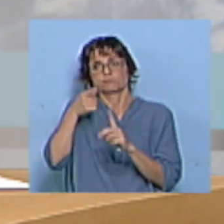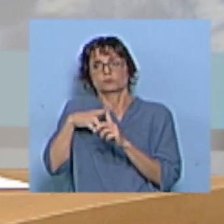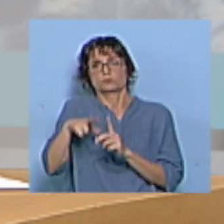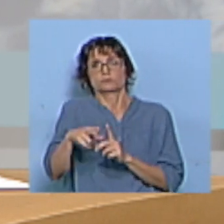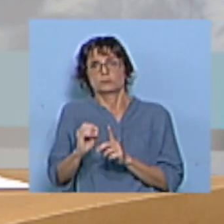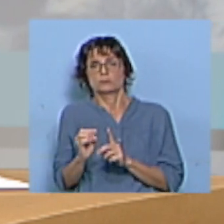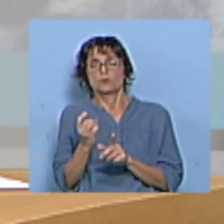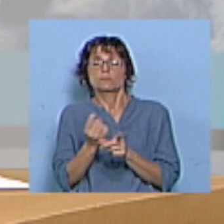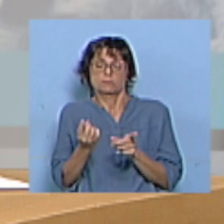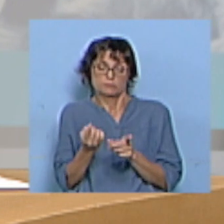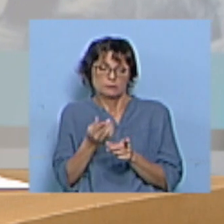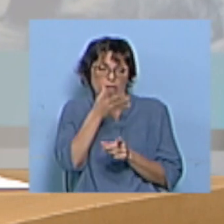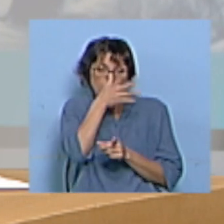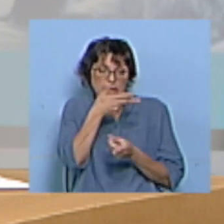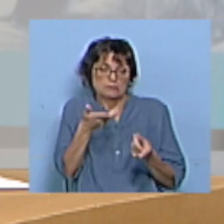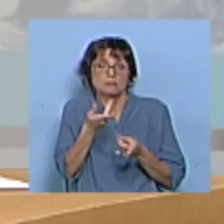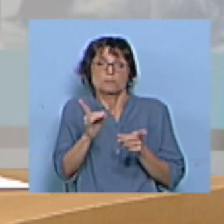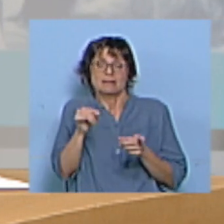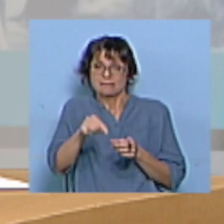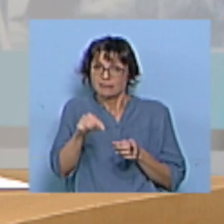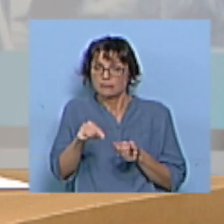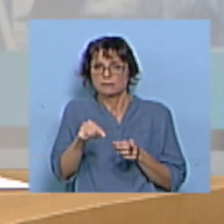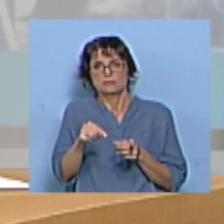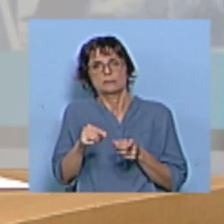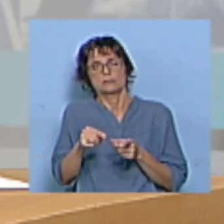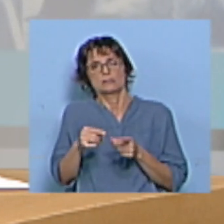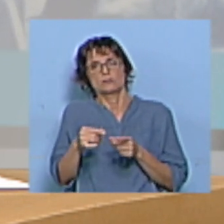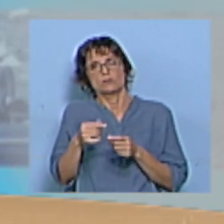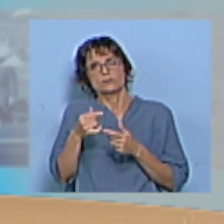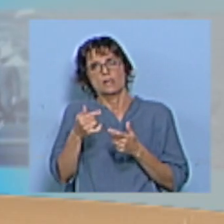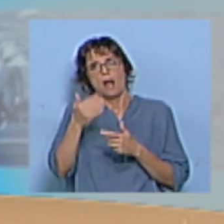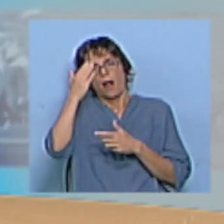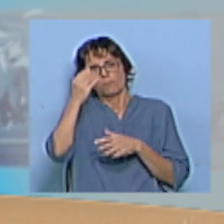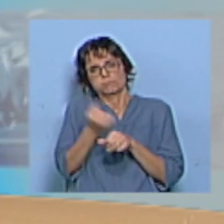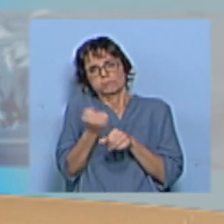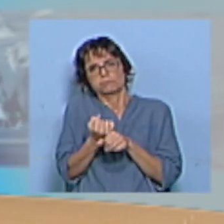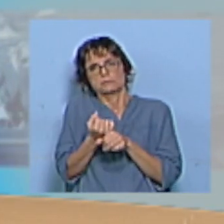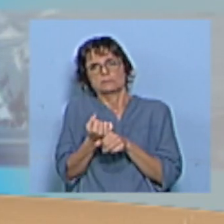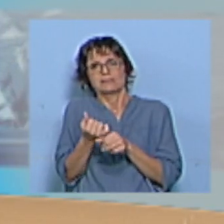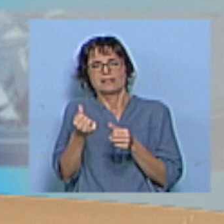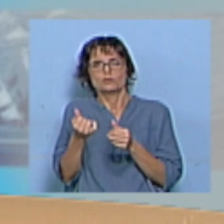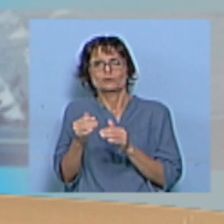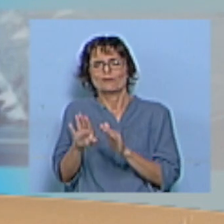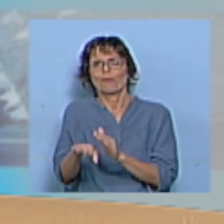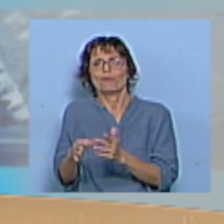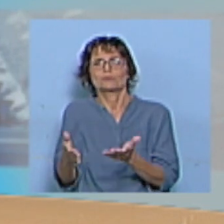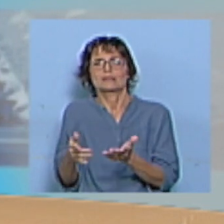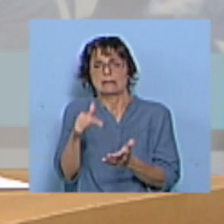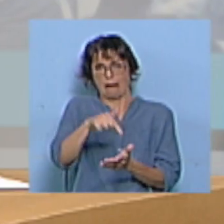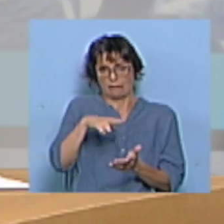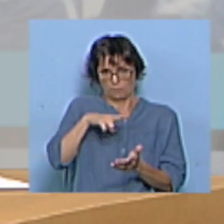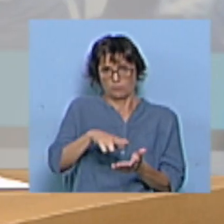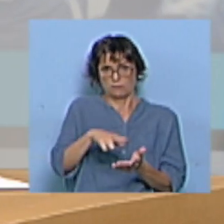que continuamos a ter mão de obra muito desqualificada, e que é desqualificada aqui e é desqualificada quando